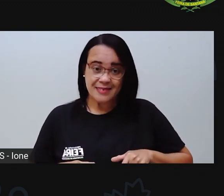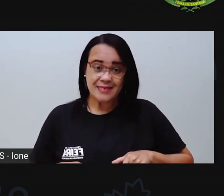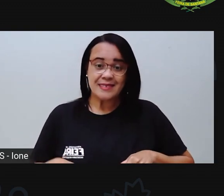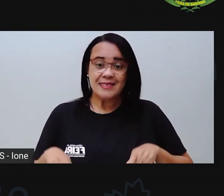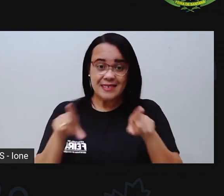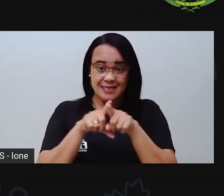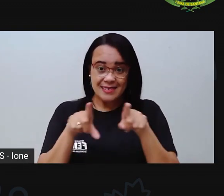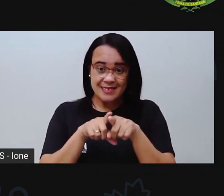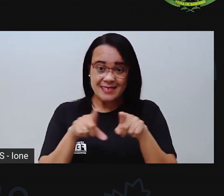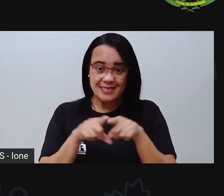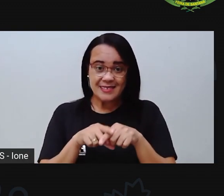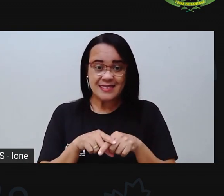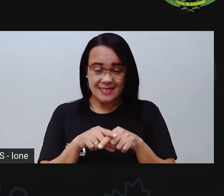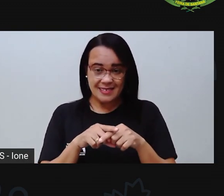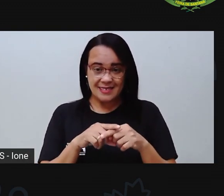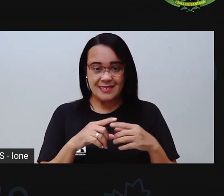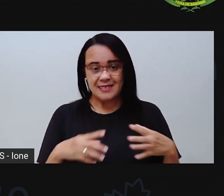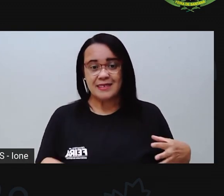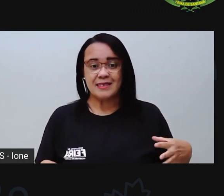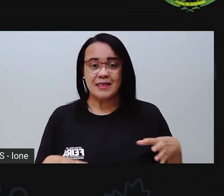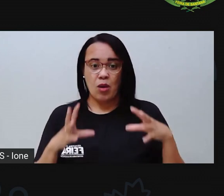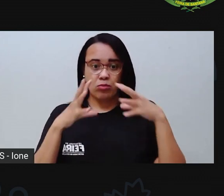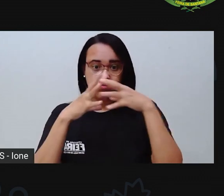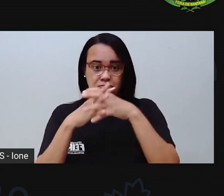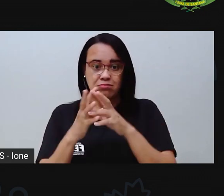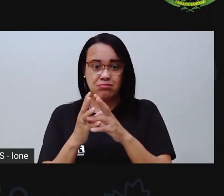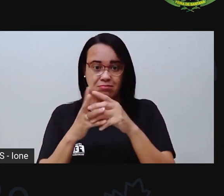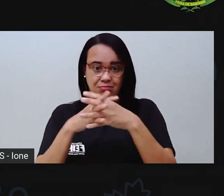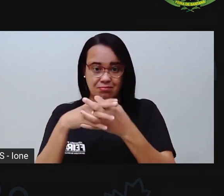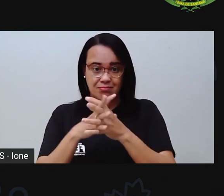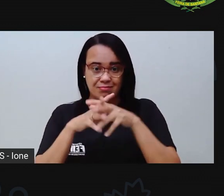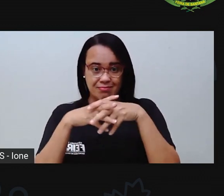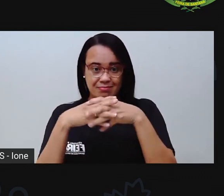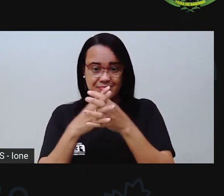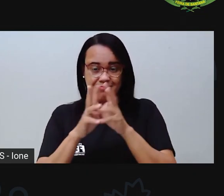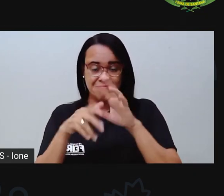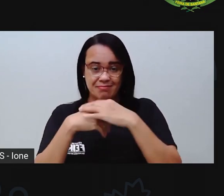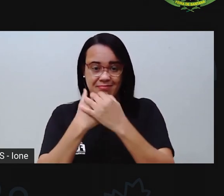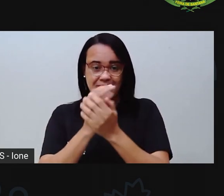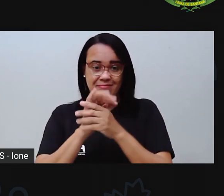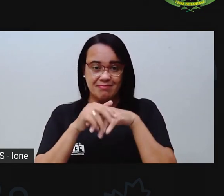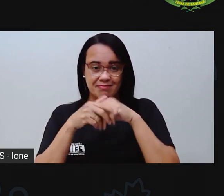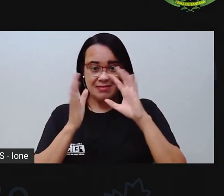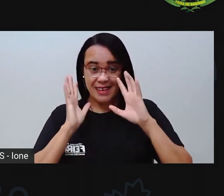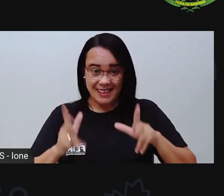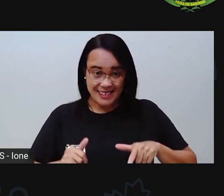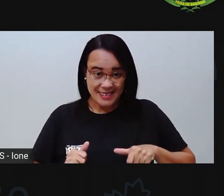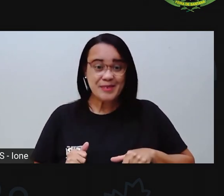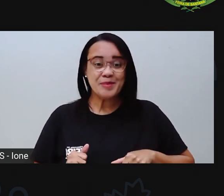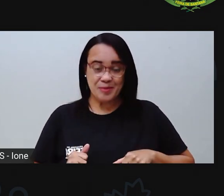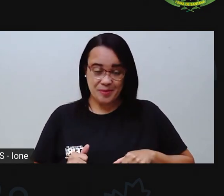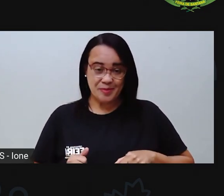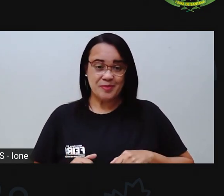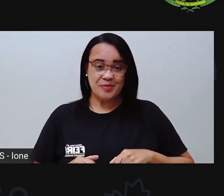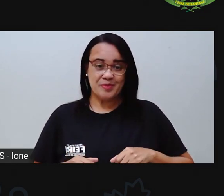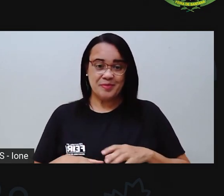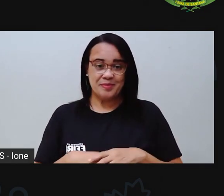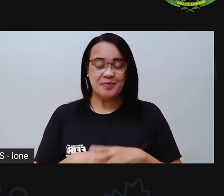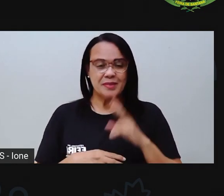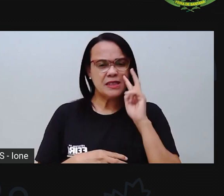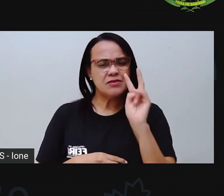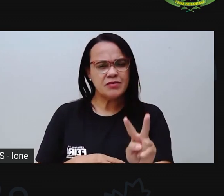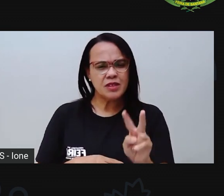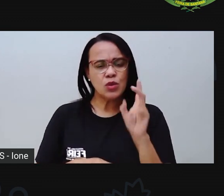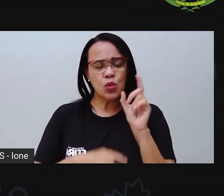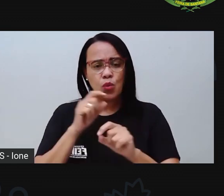um vírus ali dentro, né, da bolha de sabão, porque a bolha de sabão leva embora a sujeirinha, né? Então, vocês viram